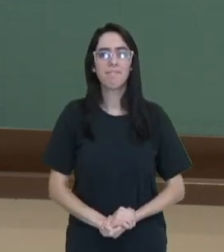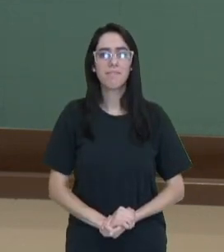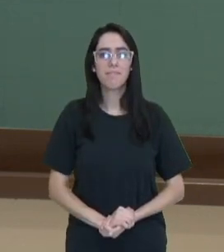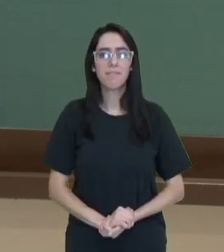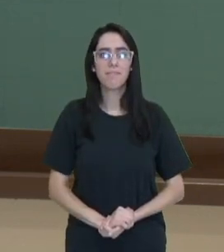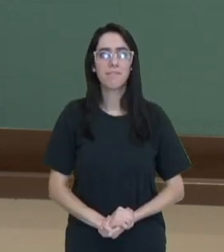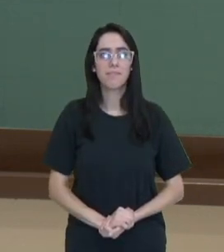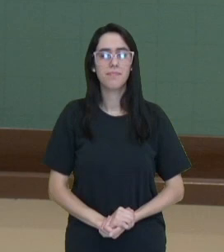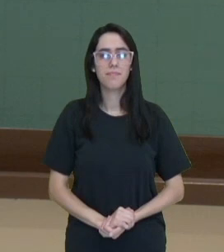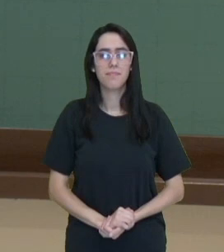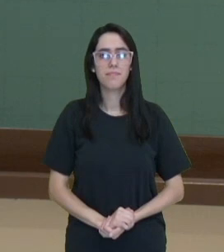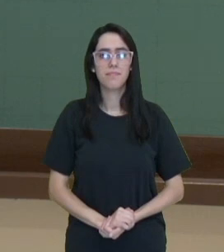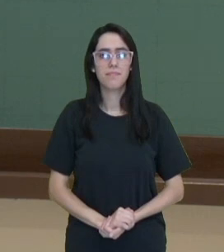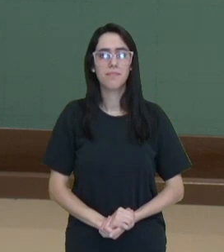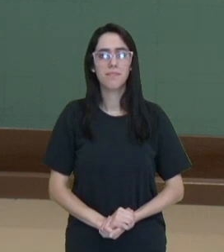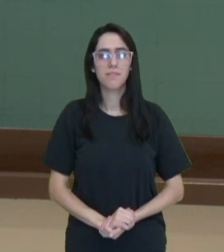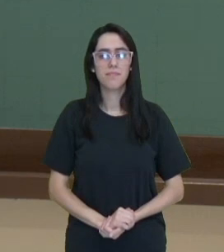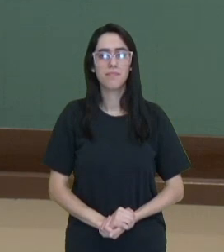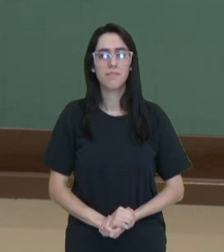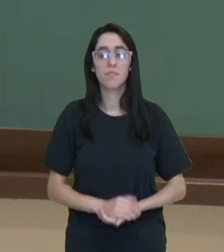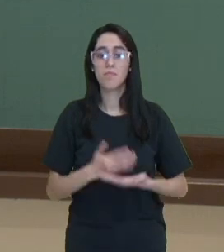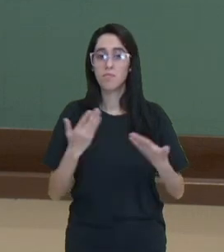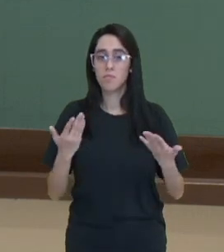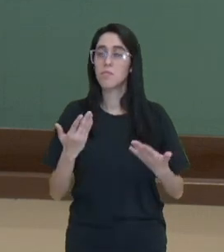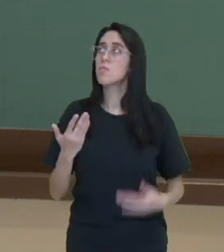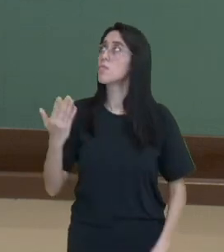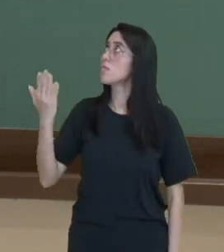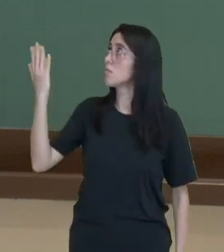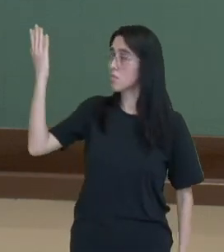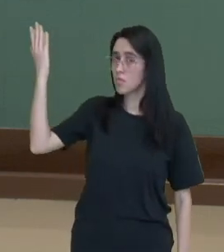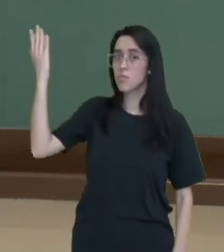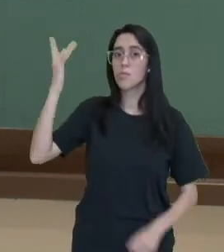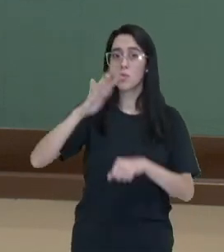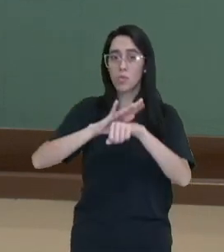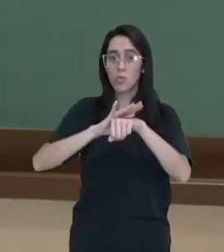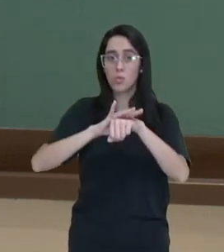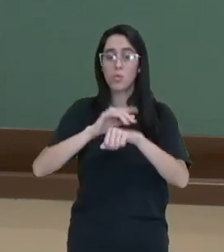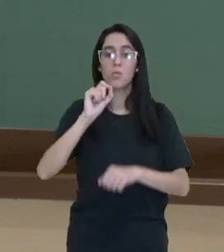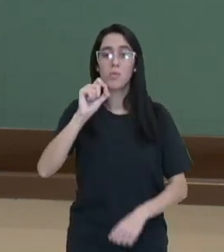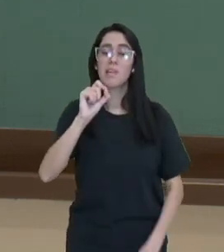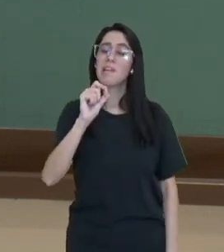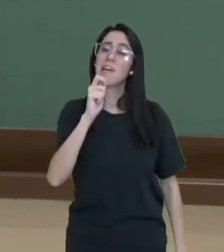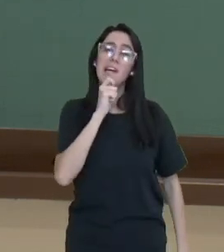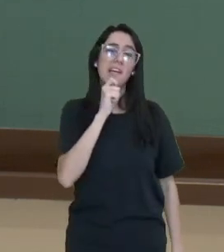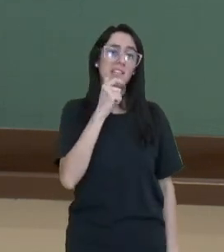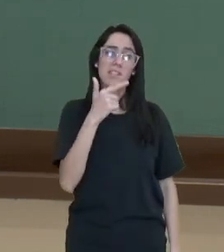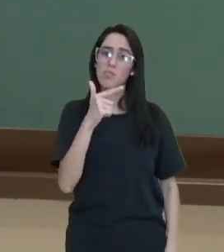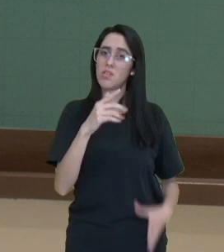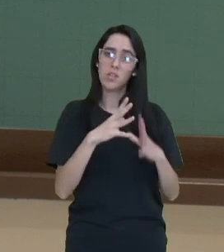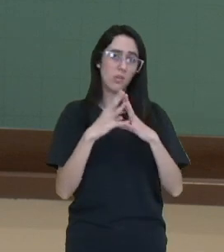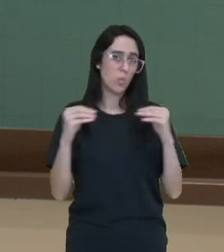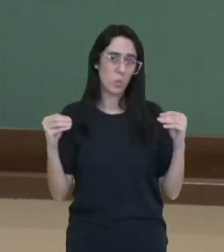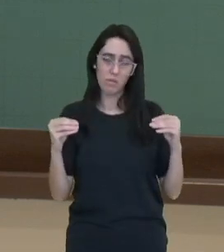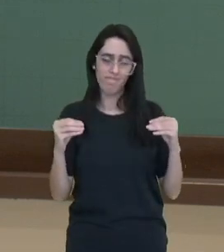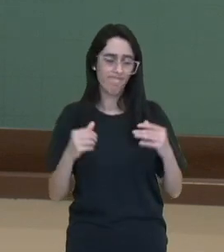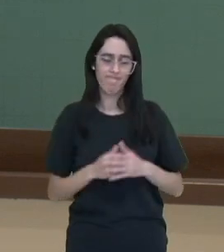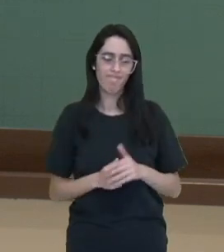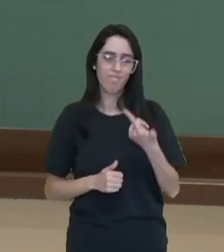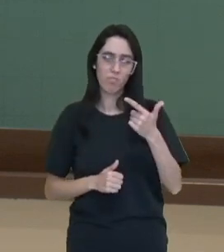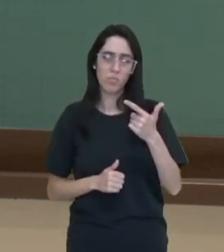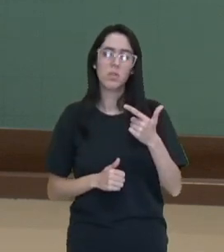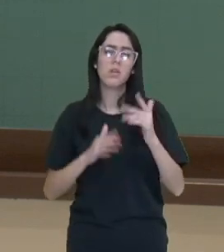múltipla. Nas doenças degenerativas, elas ainda não existem cura. Por mais que a medicina